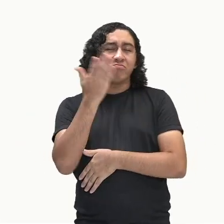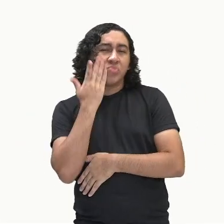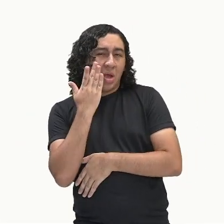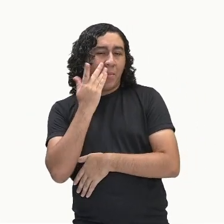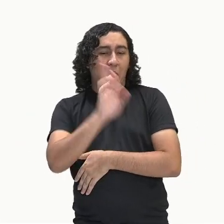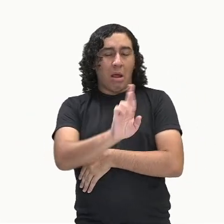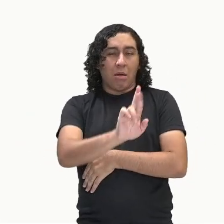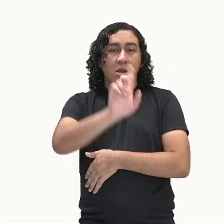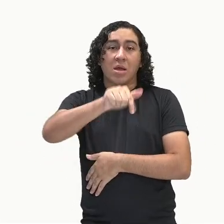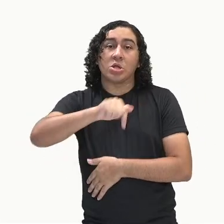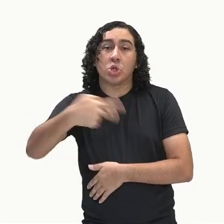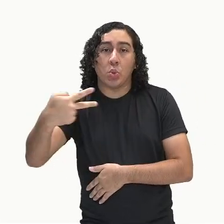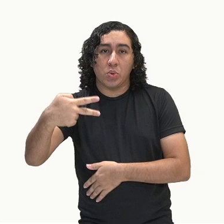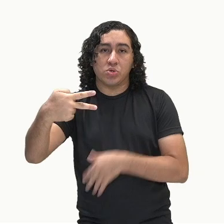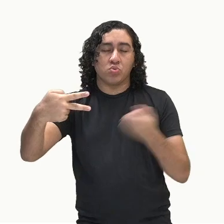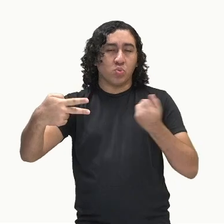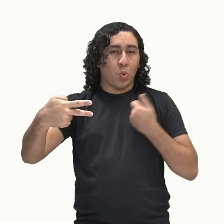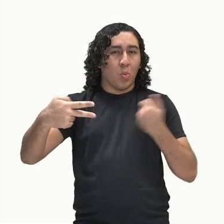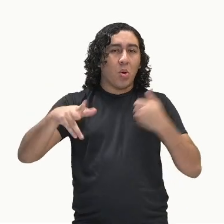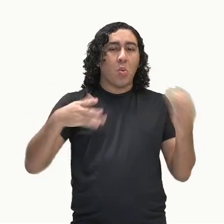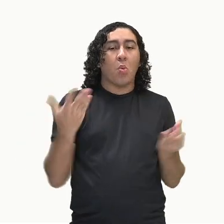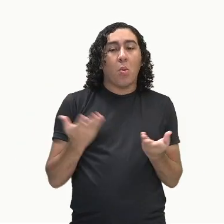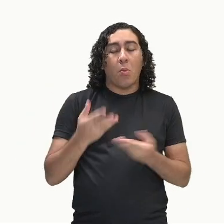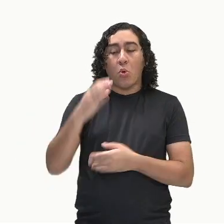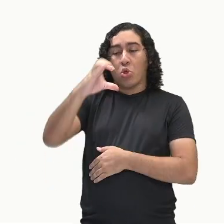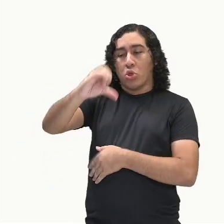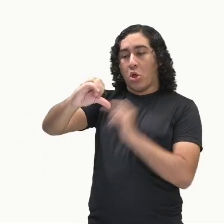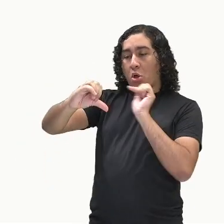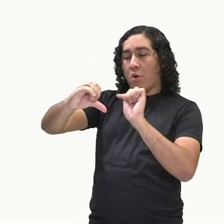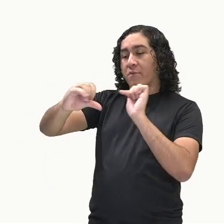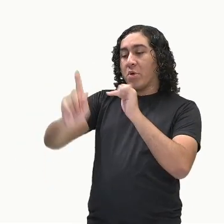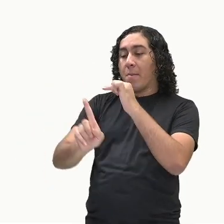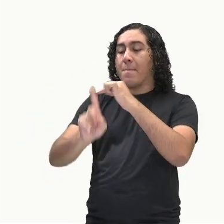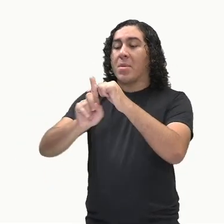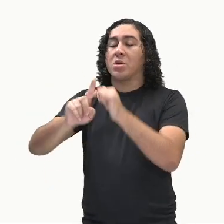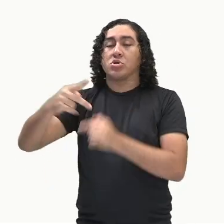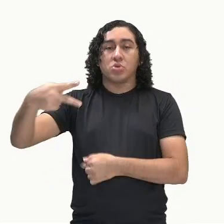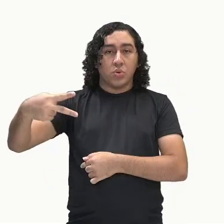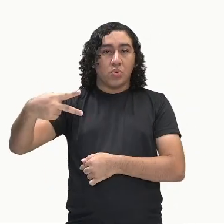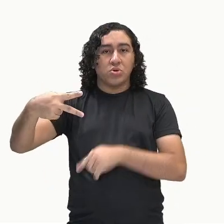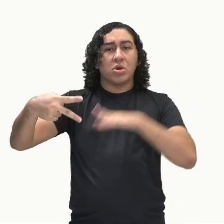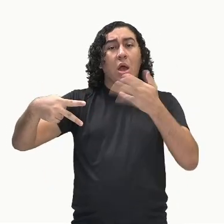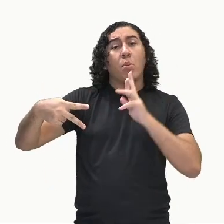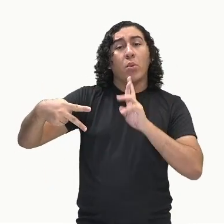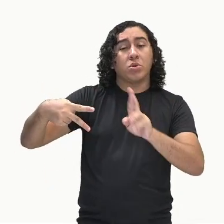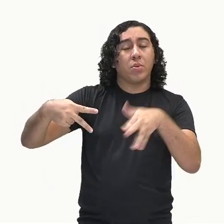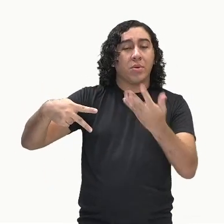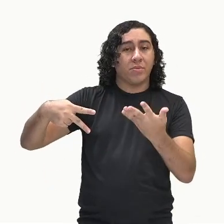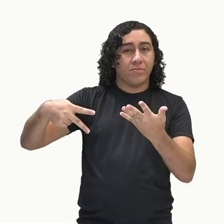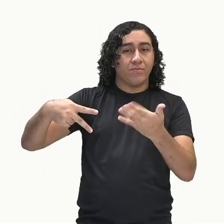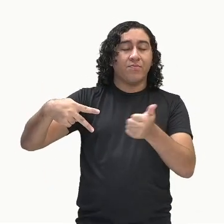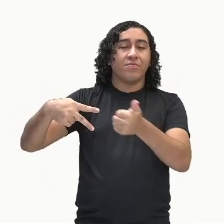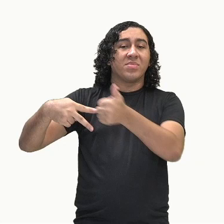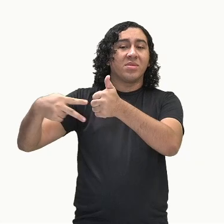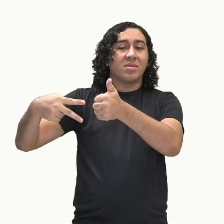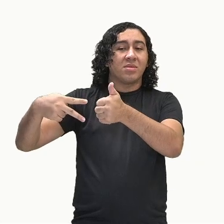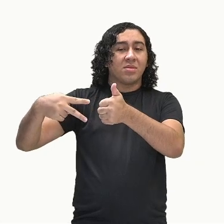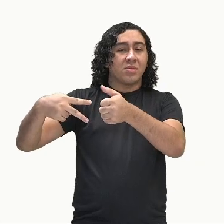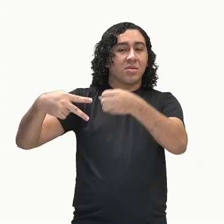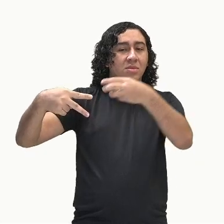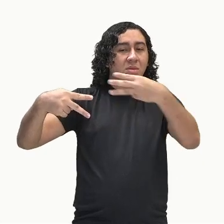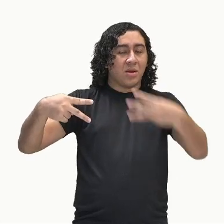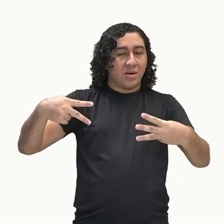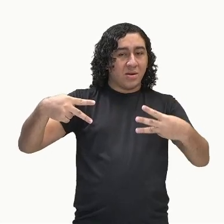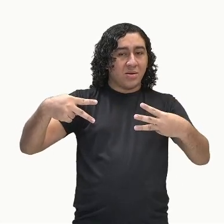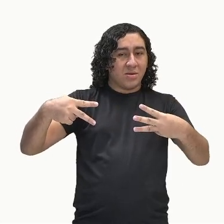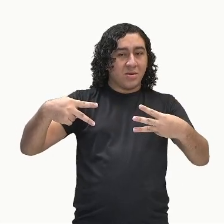aqui vale 2, 9 mais, olha só, 9 mais 2 vai dar 13, né? Então,